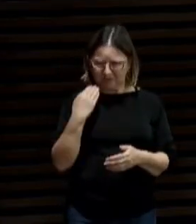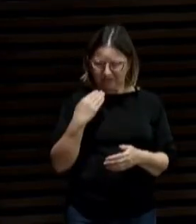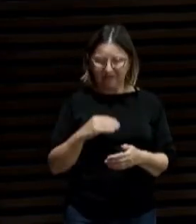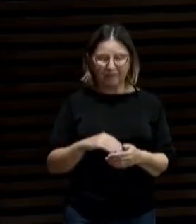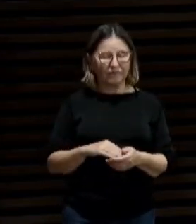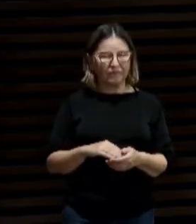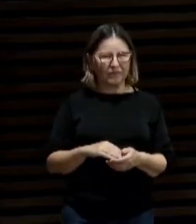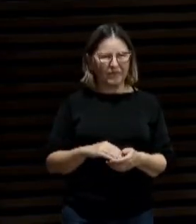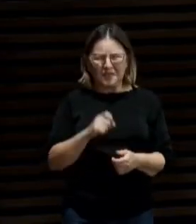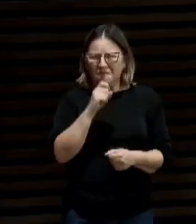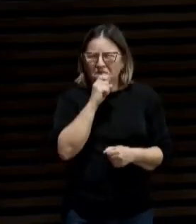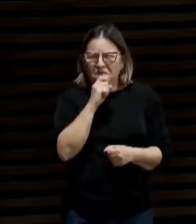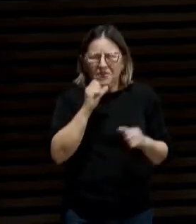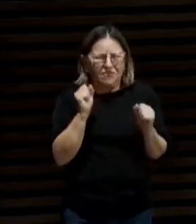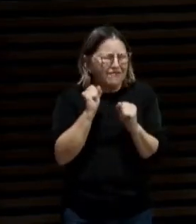Ele passou frio,